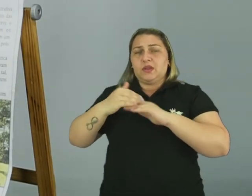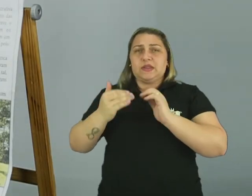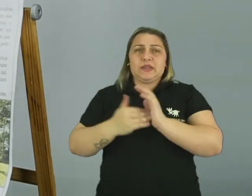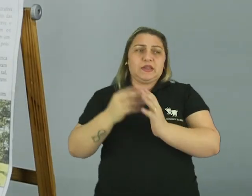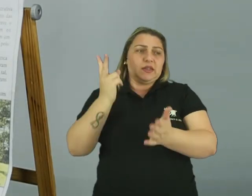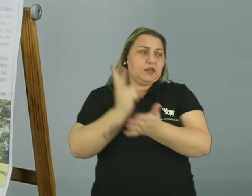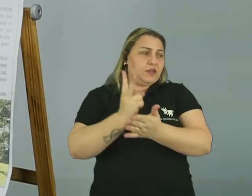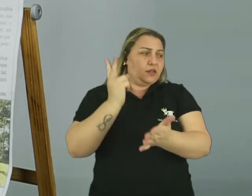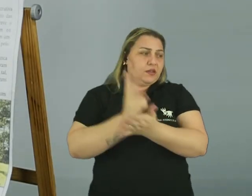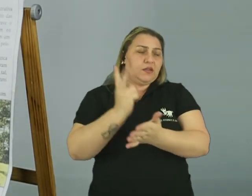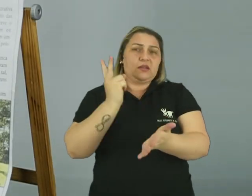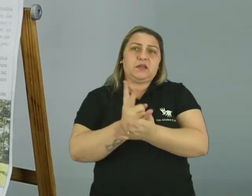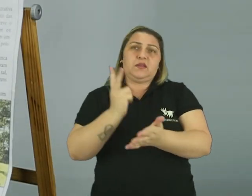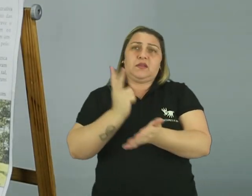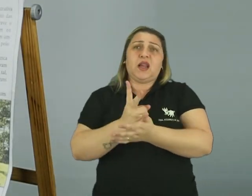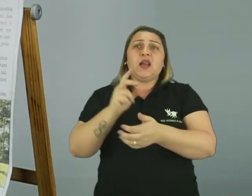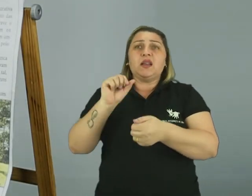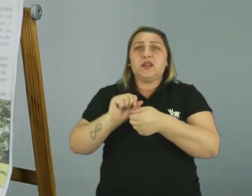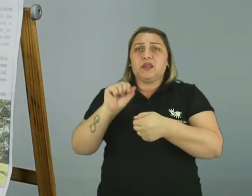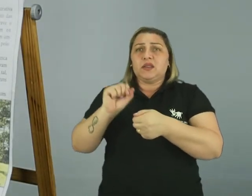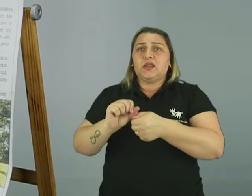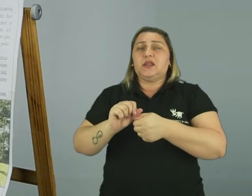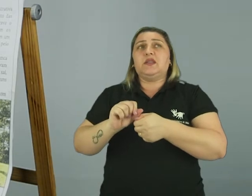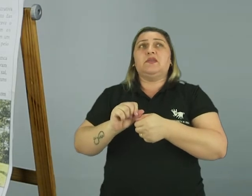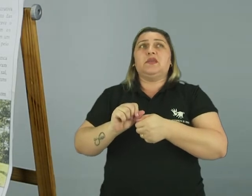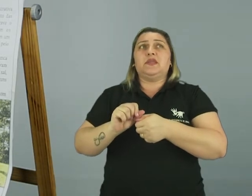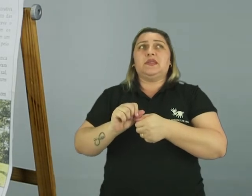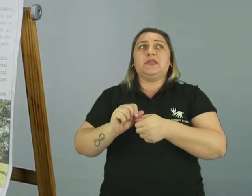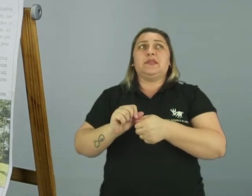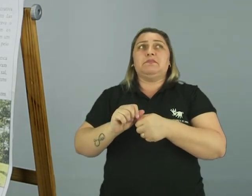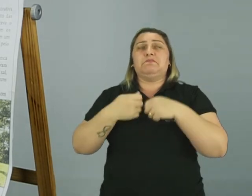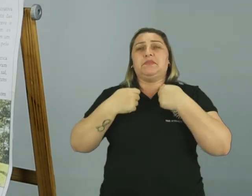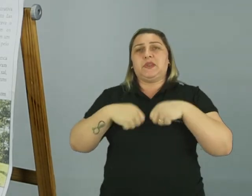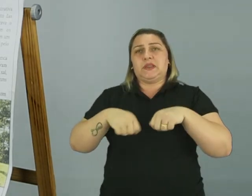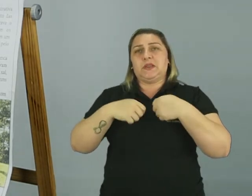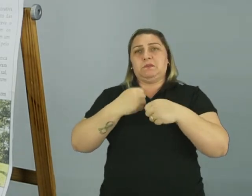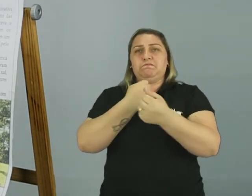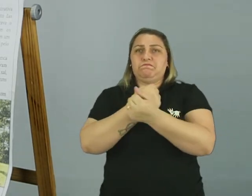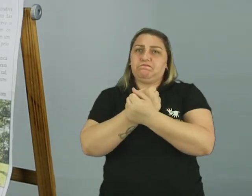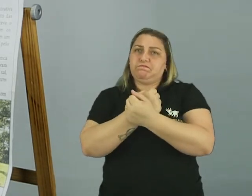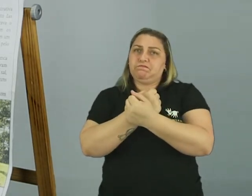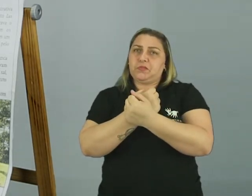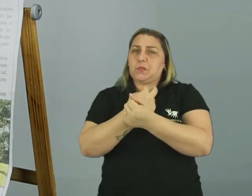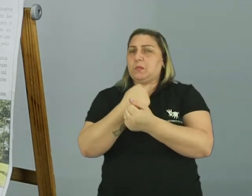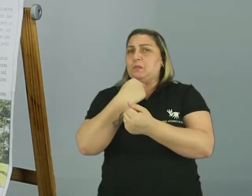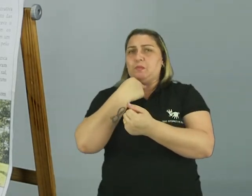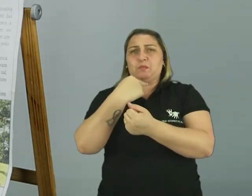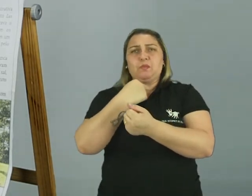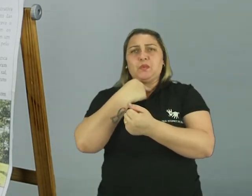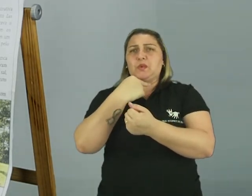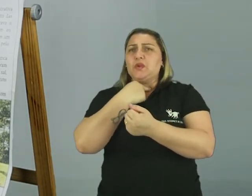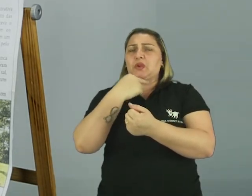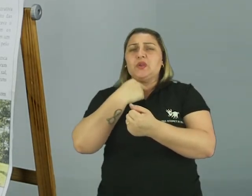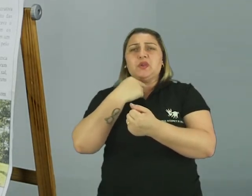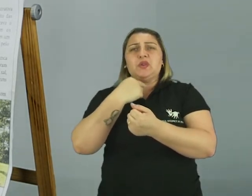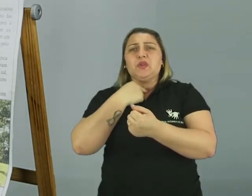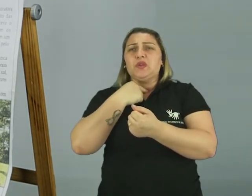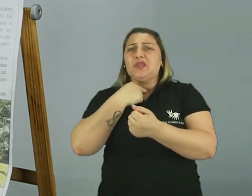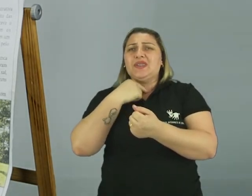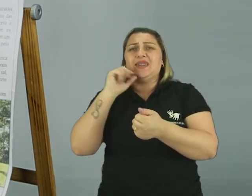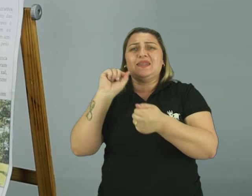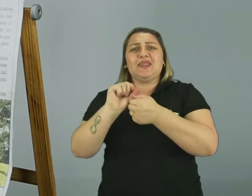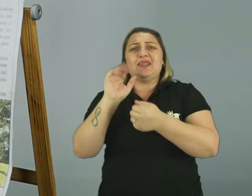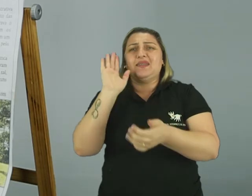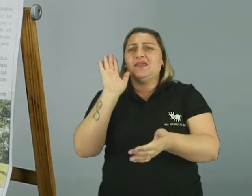eles faziam o quê? Eles ficavam nas mãos, eles ficavam de mãos atadas, sem poder, como eu falo mãos atadas, sem poder